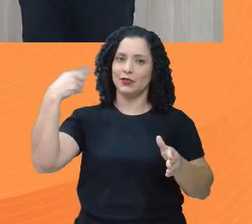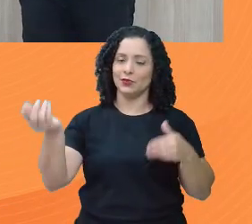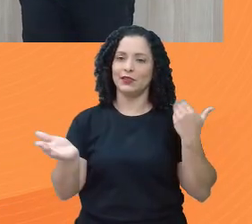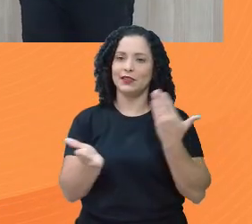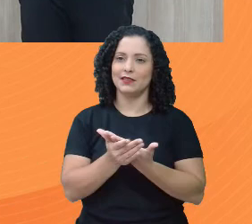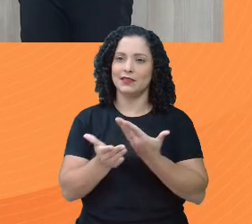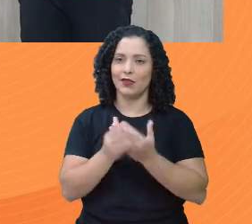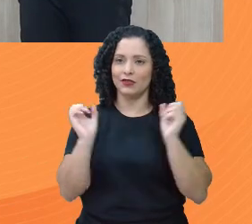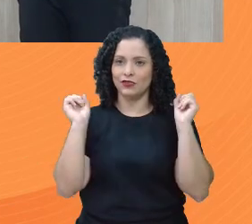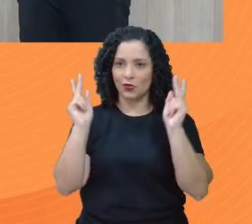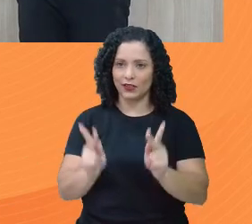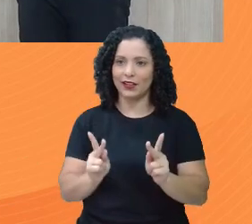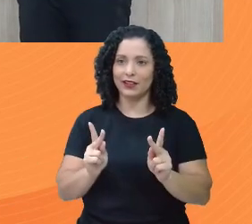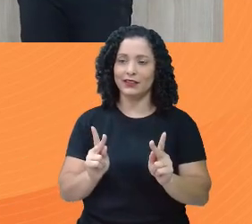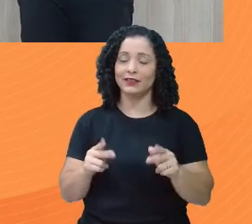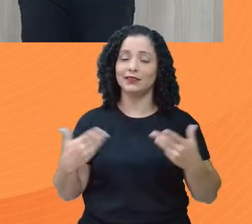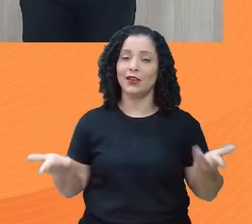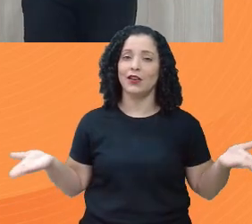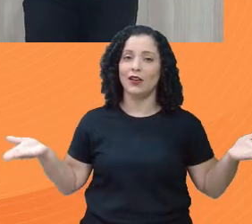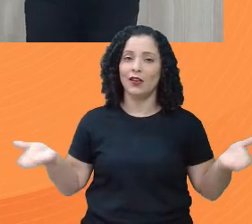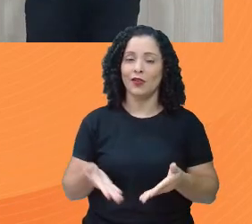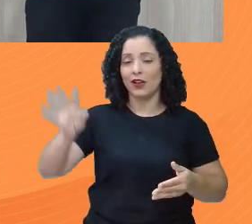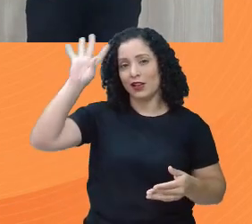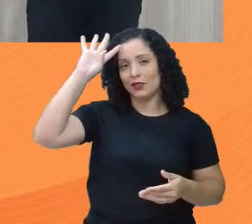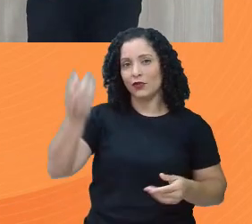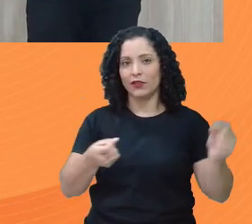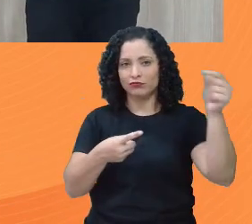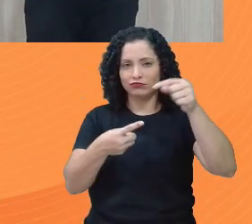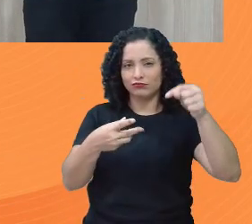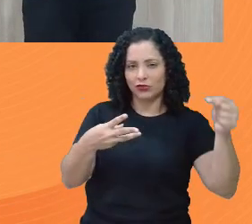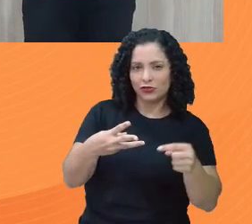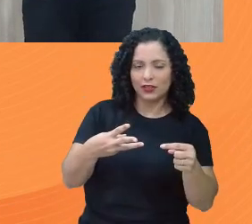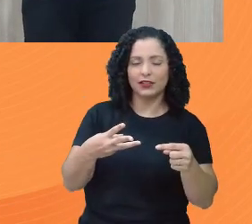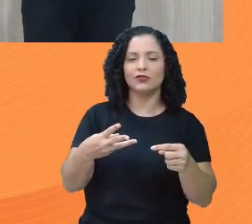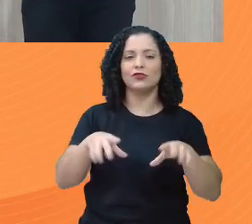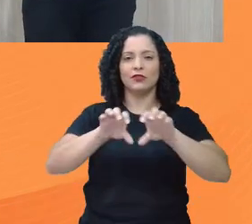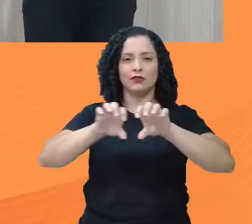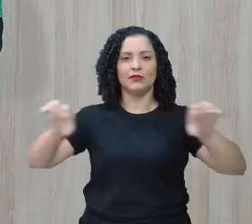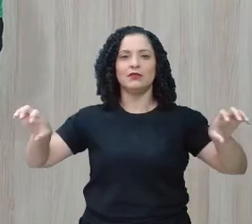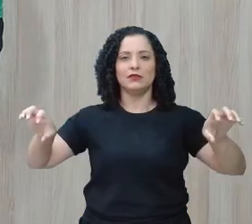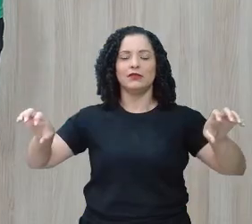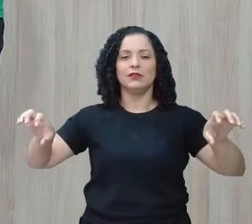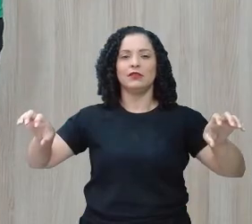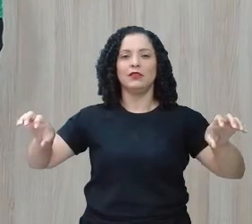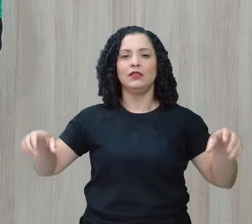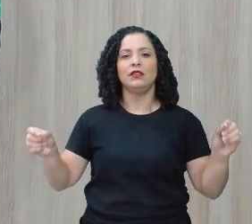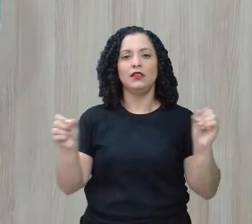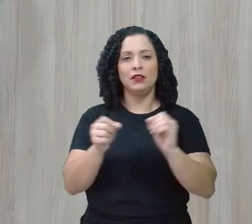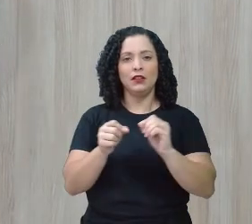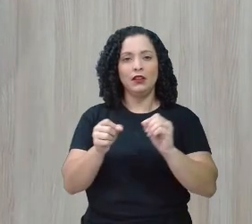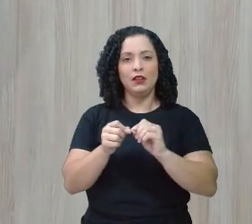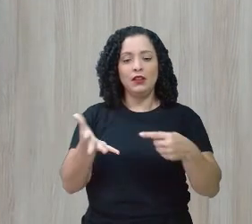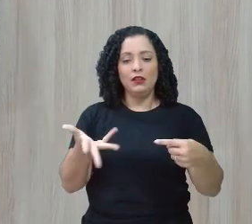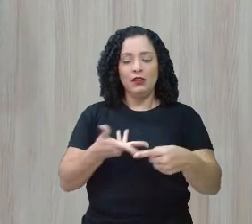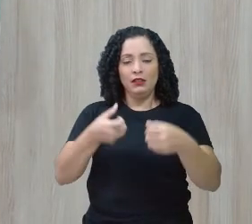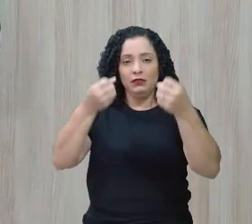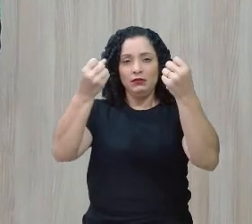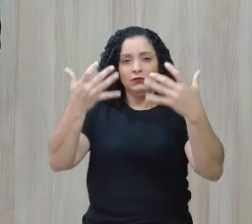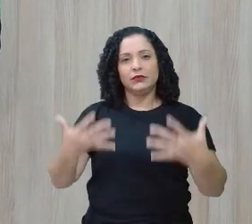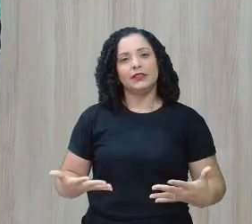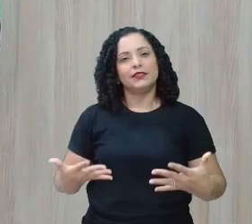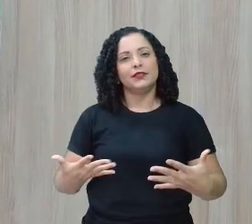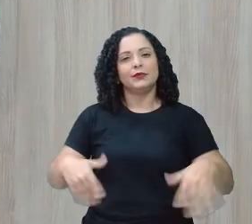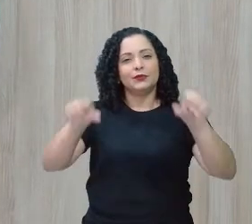aulas, tá joia? Então, resolvemos aí 3 equações, tá? Fizemos aí as considerações do